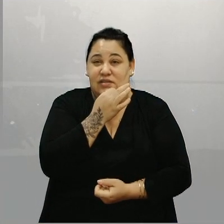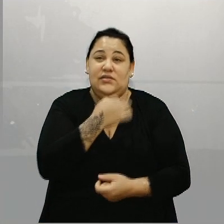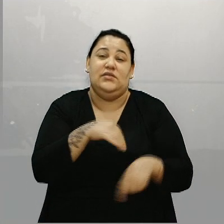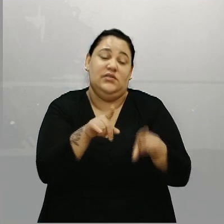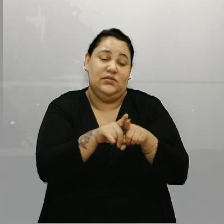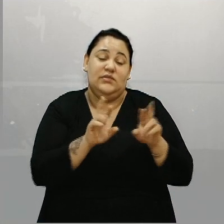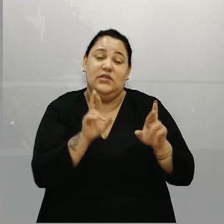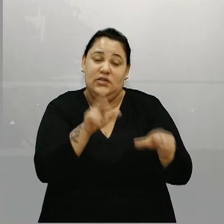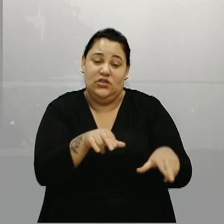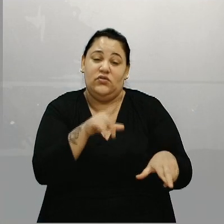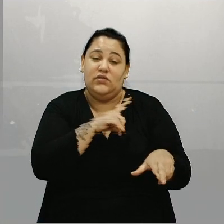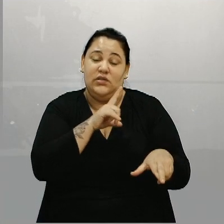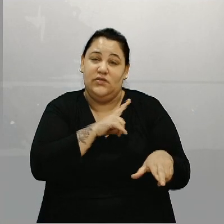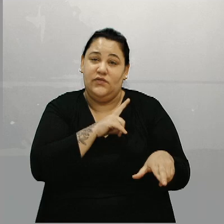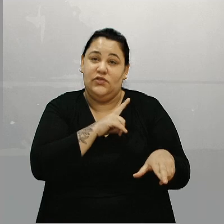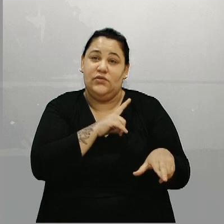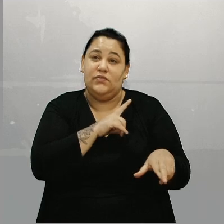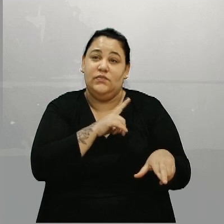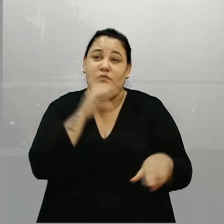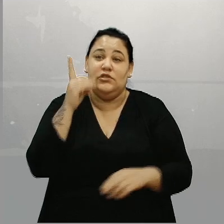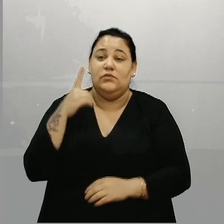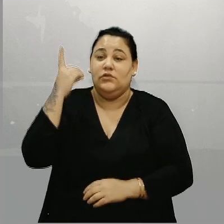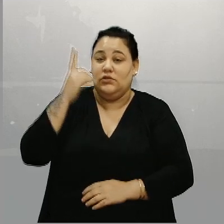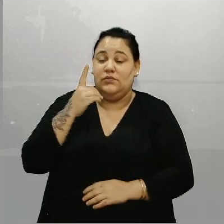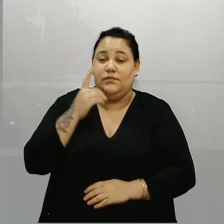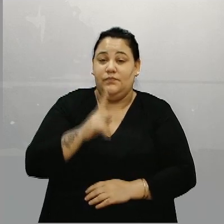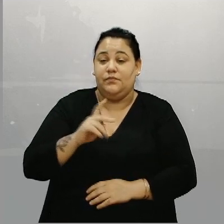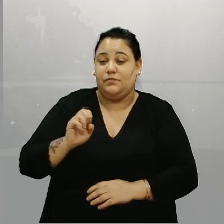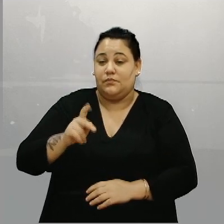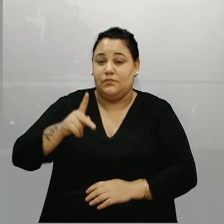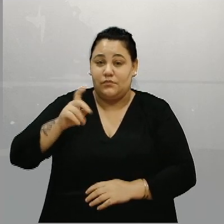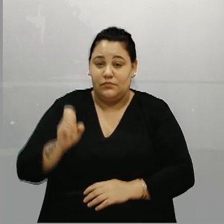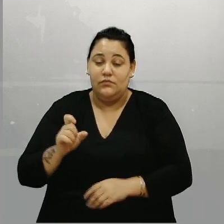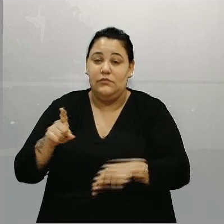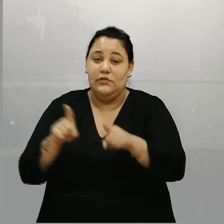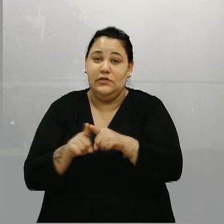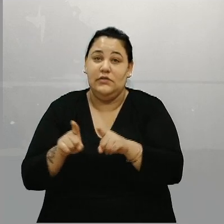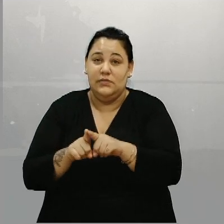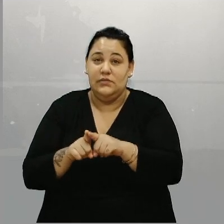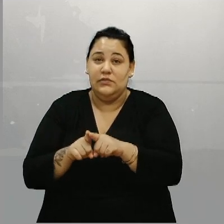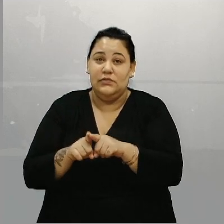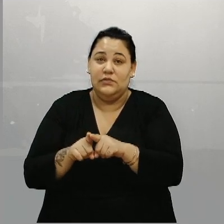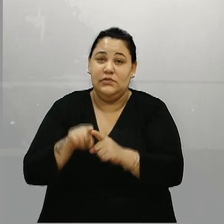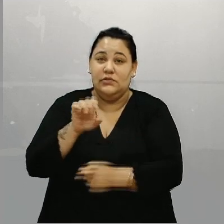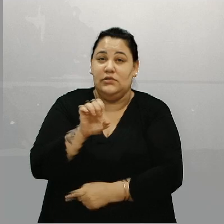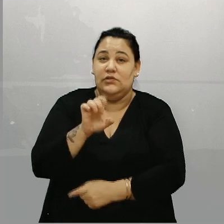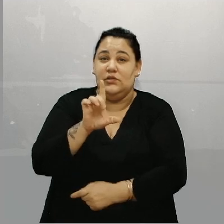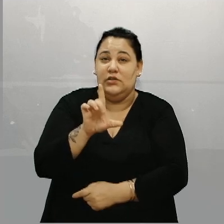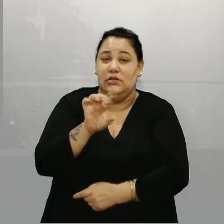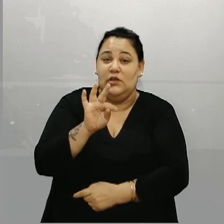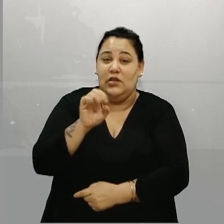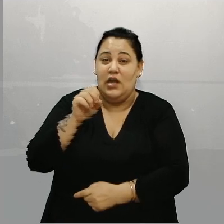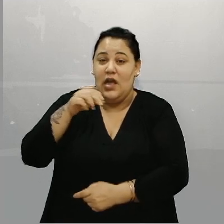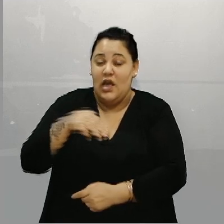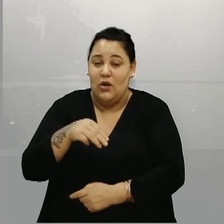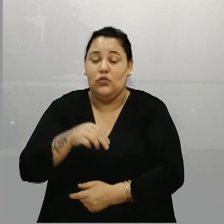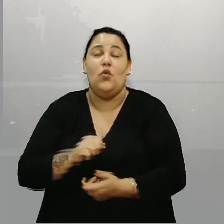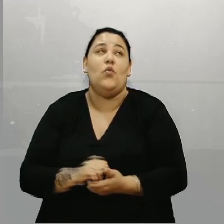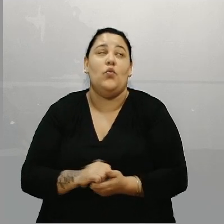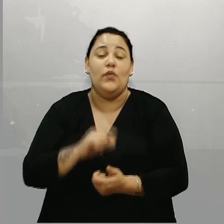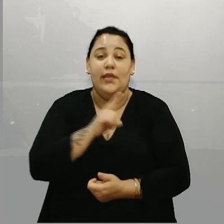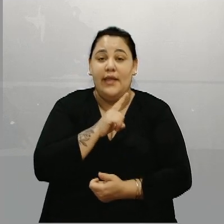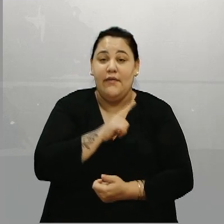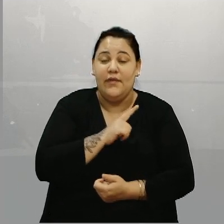região teve o deputado Pepe Vargas, mas também o deputado Elton Weber,